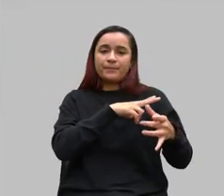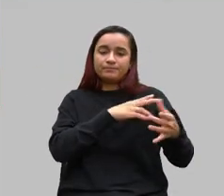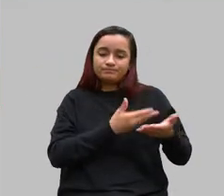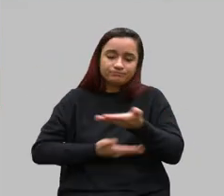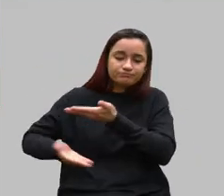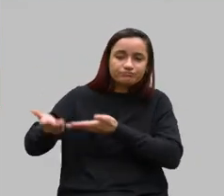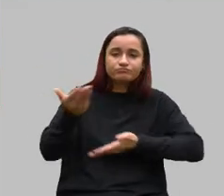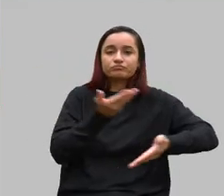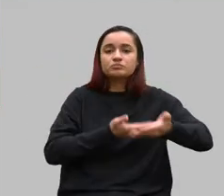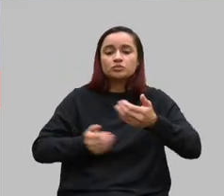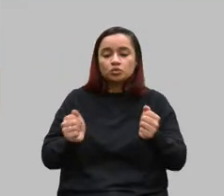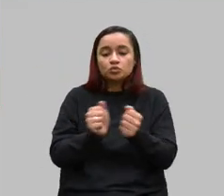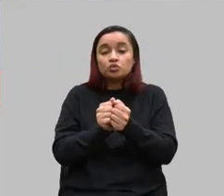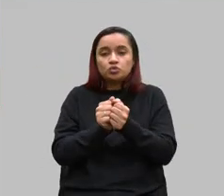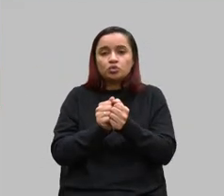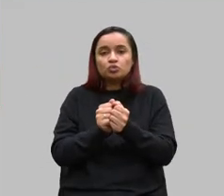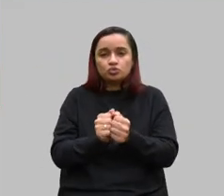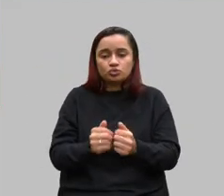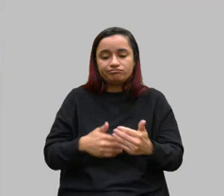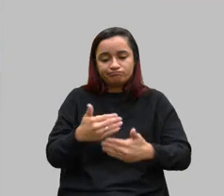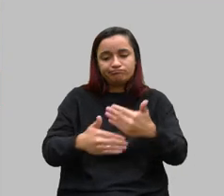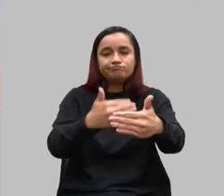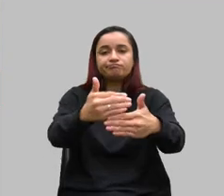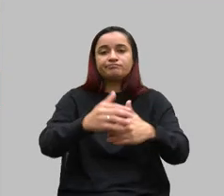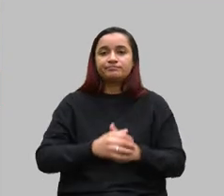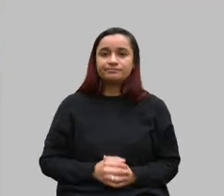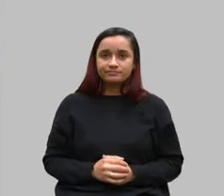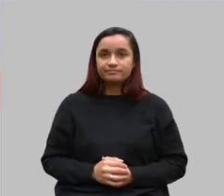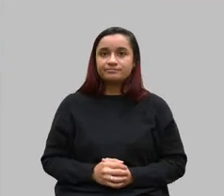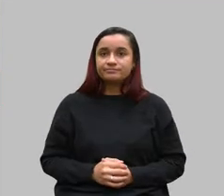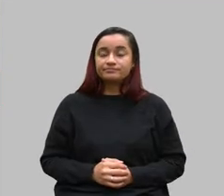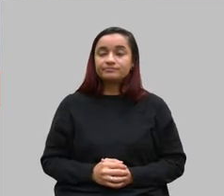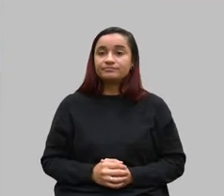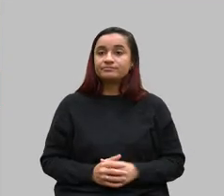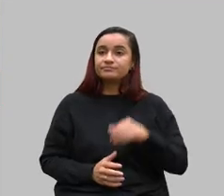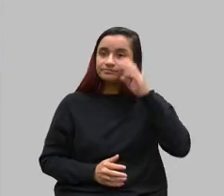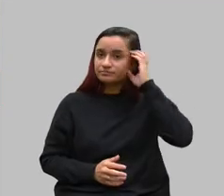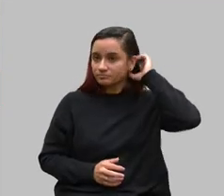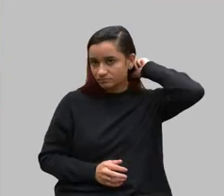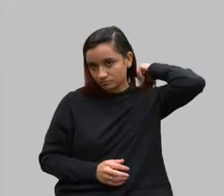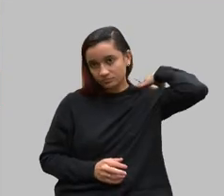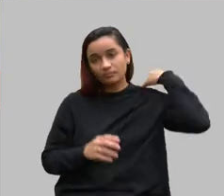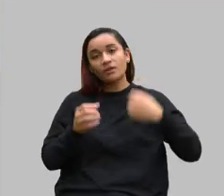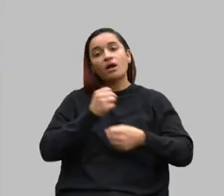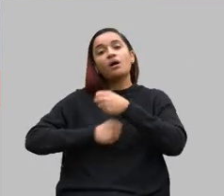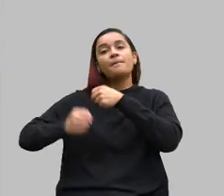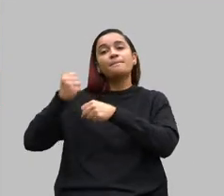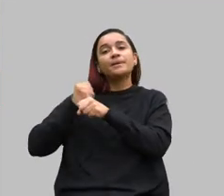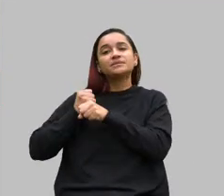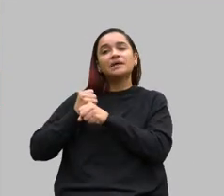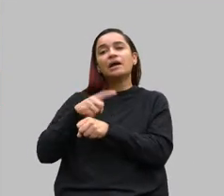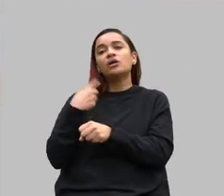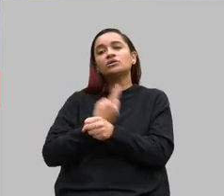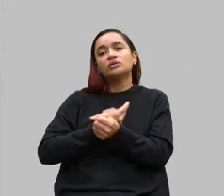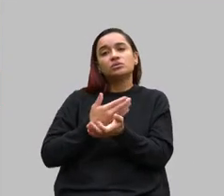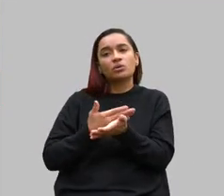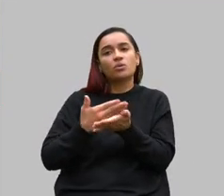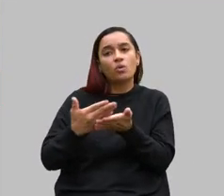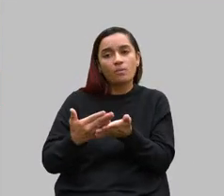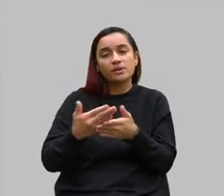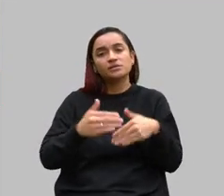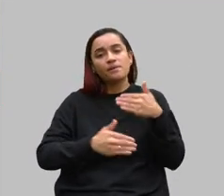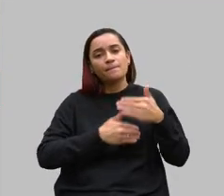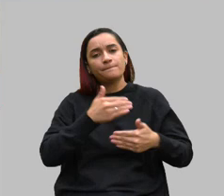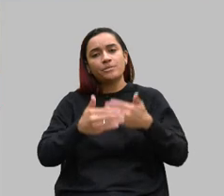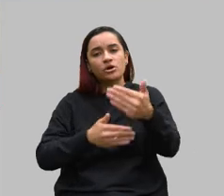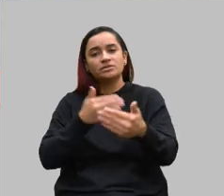caminharem juntos nós iniciamos no ano passado um processo de